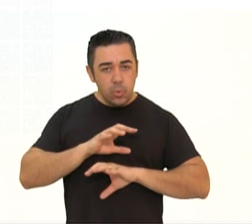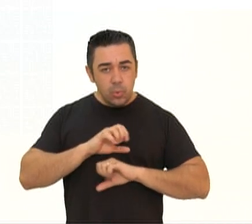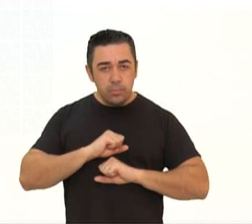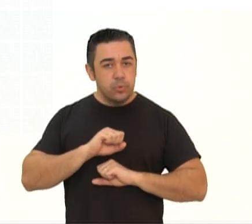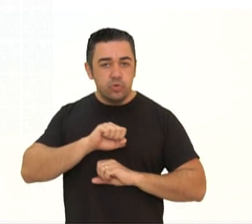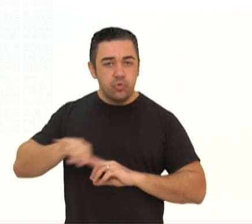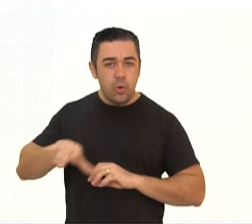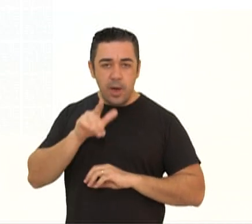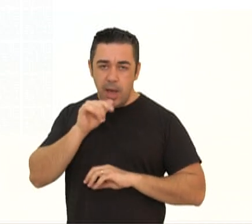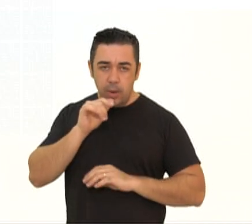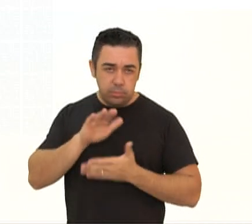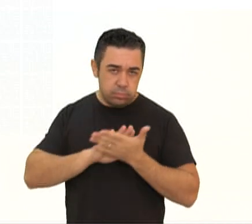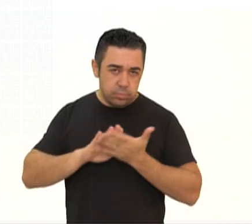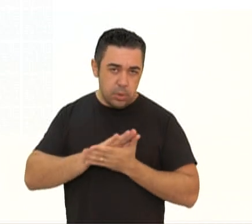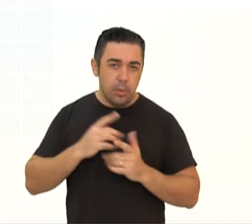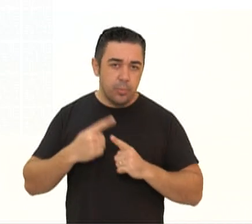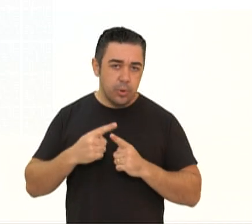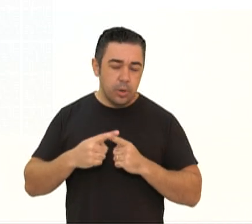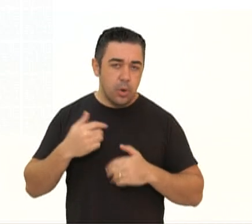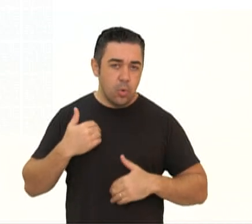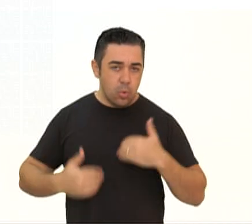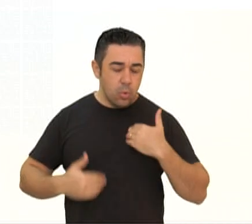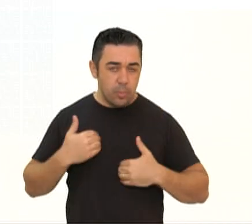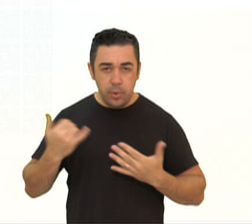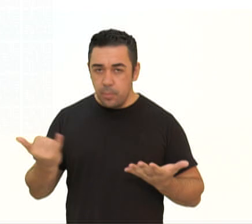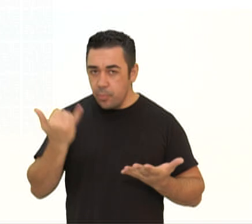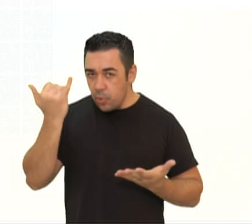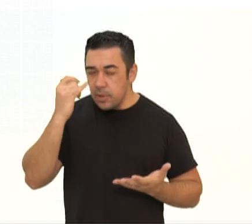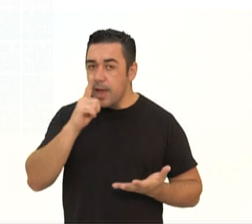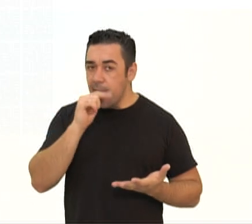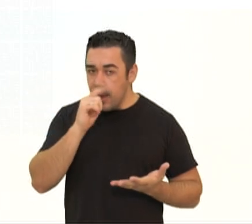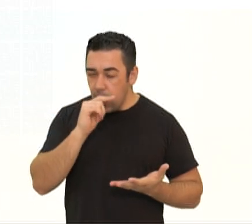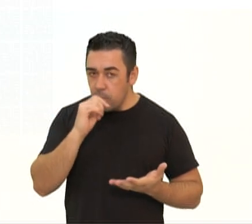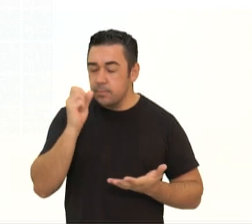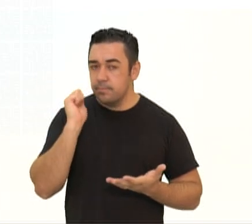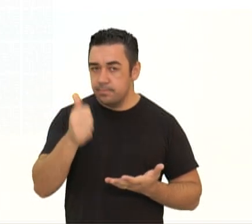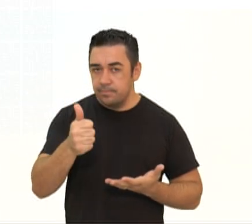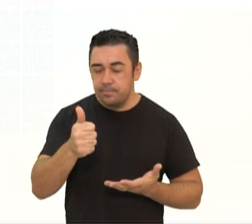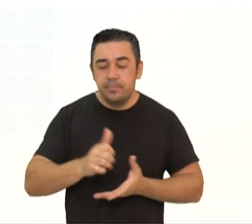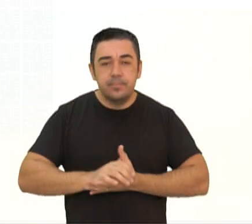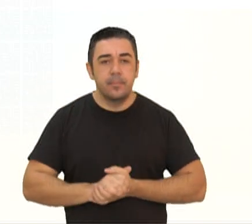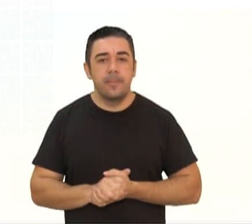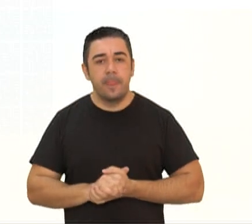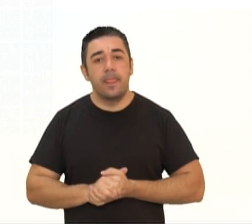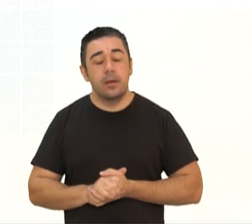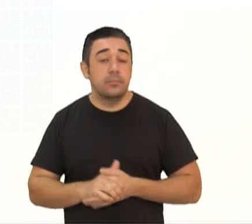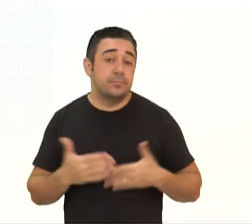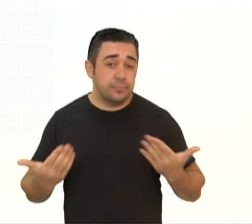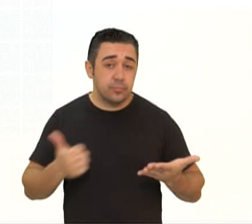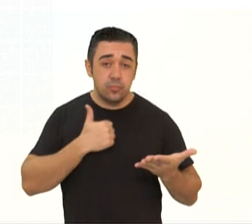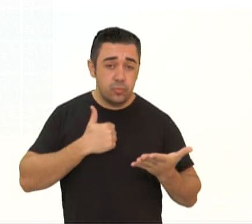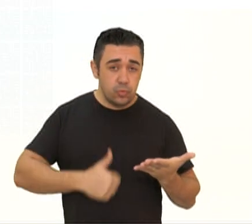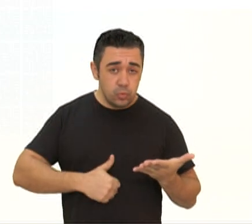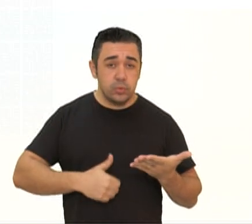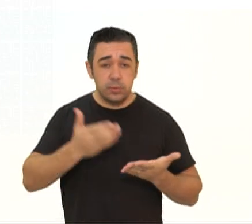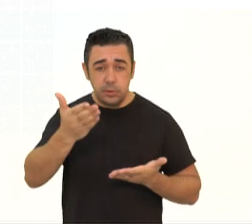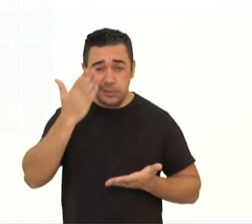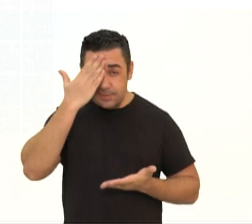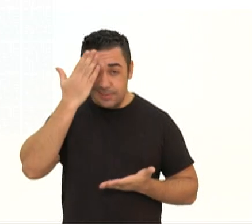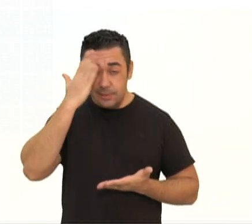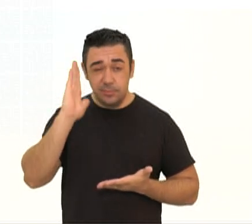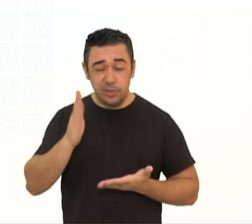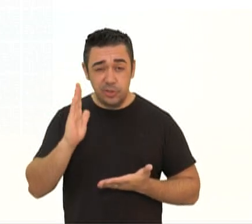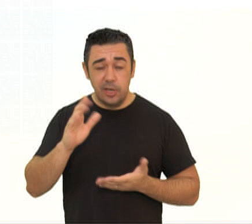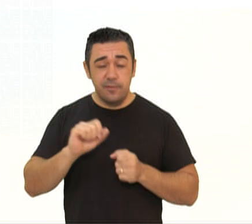fora, afinal, para o nosso organismo a água é muito importante, beleza? Os resíduos que sobram, como eu já falei, eles vão